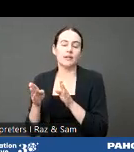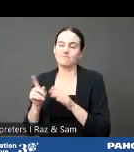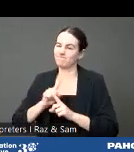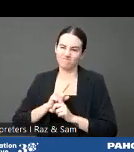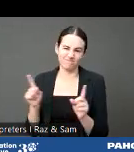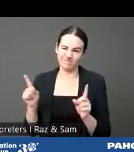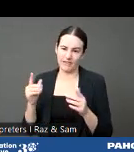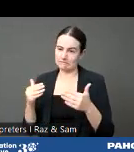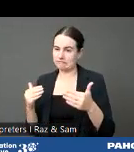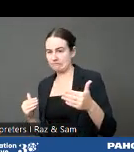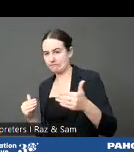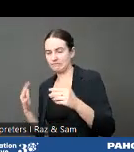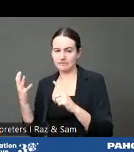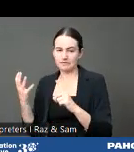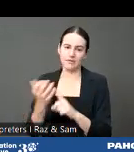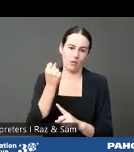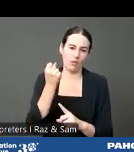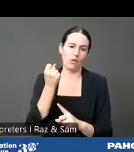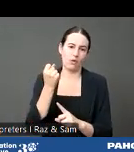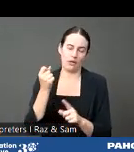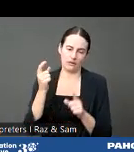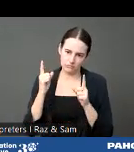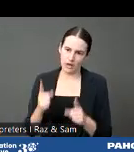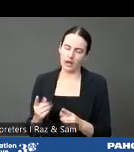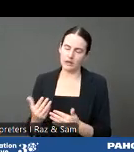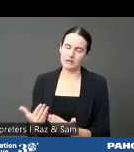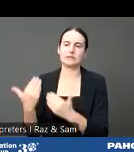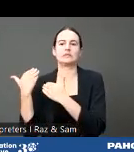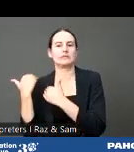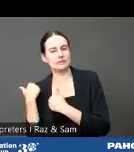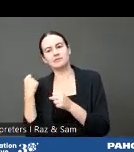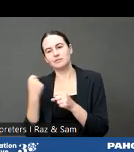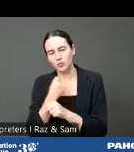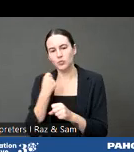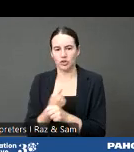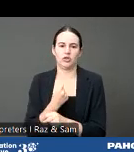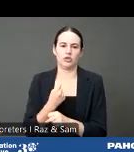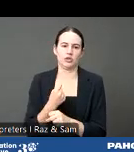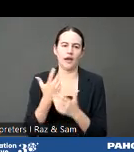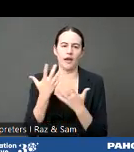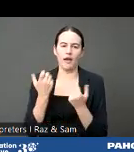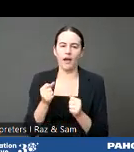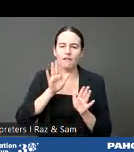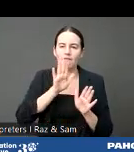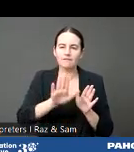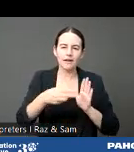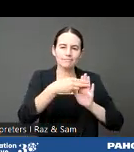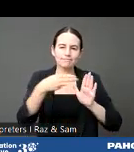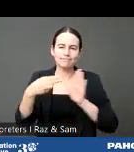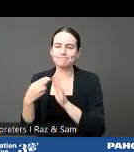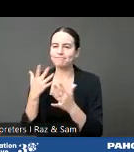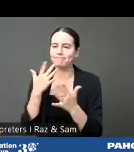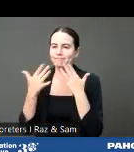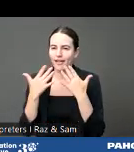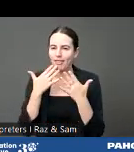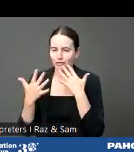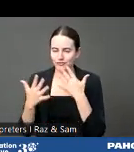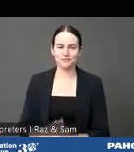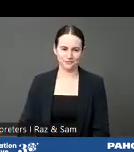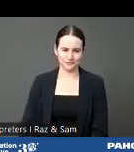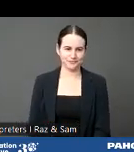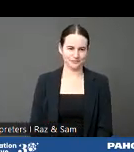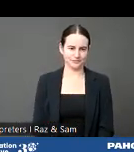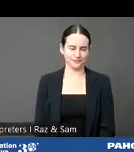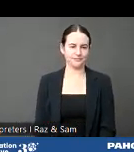objetivo, e há várias doenças, as metas que não são aplicáveis a um país, porque